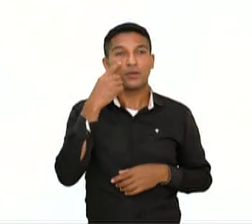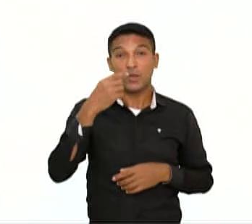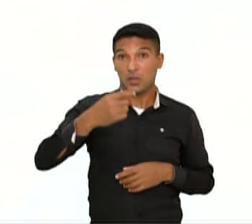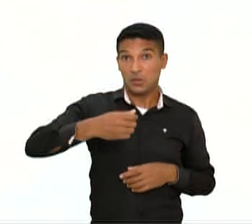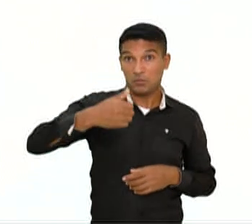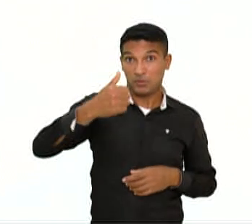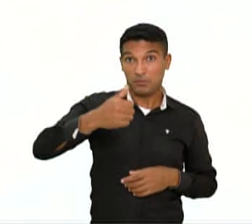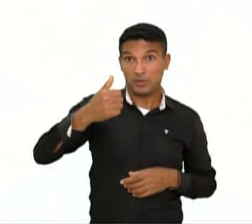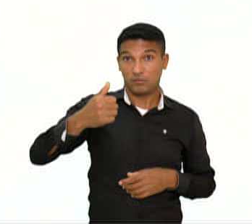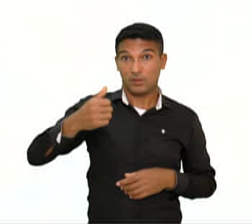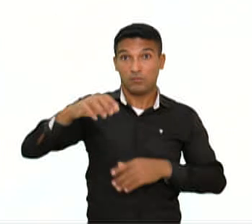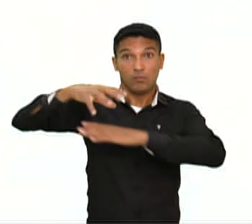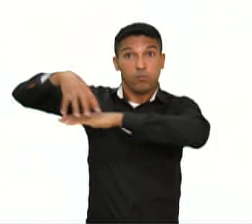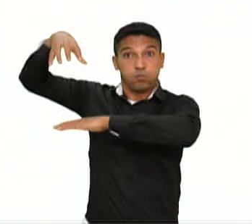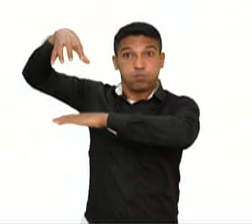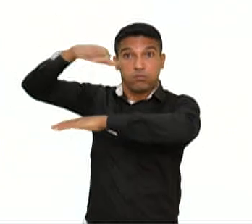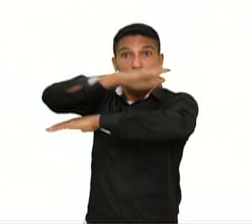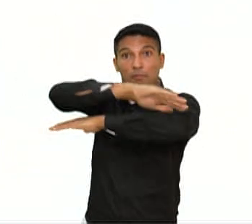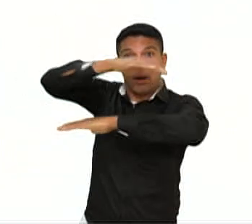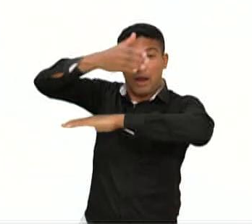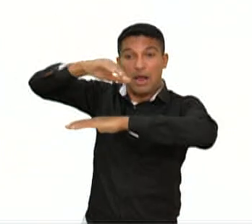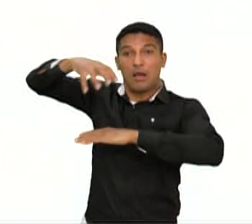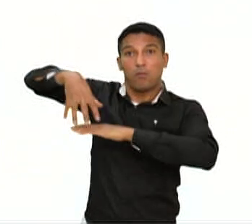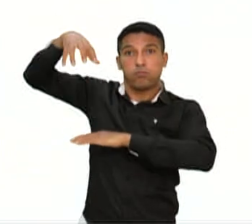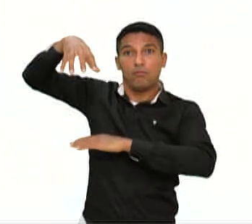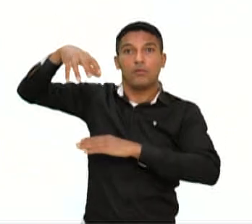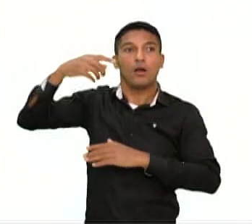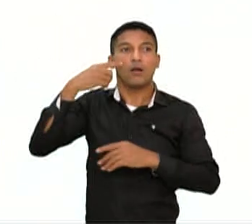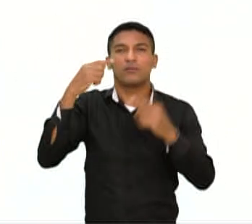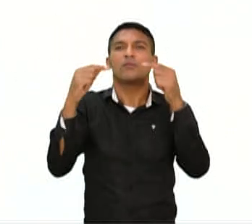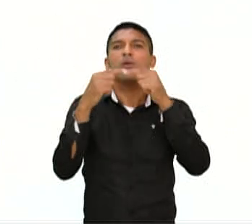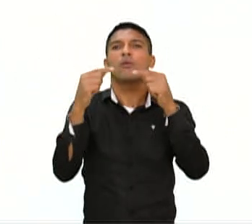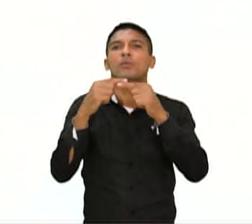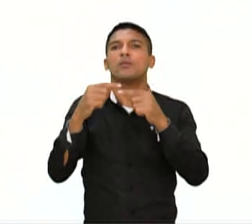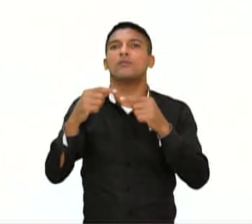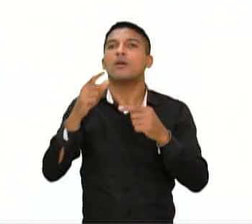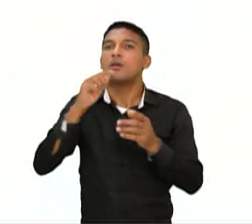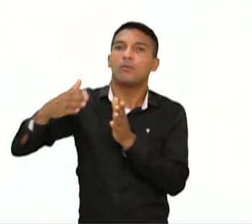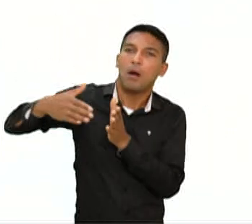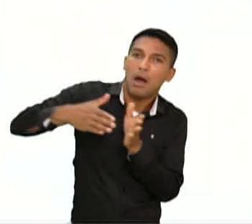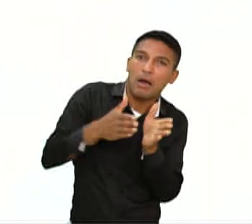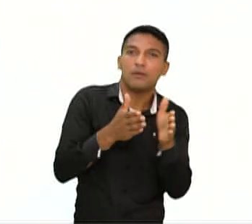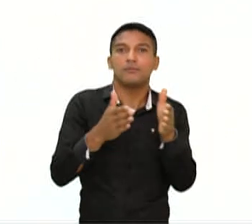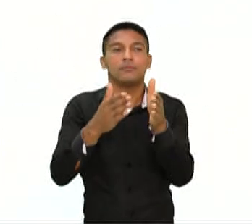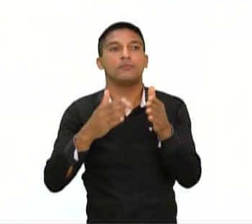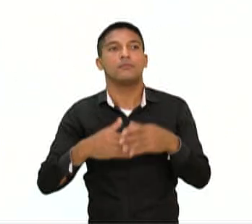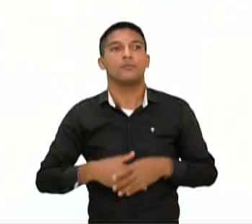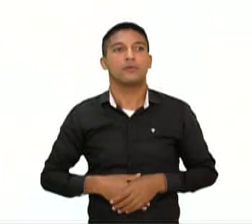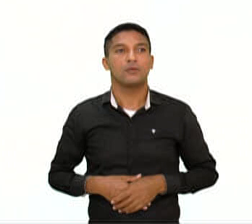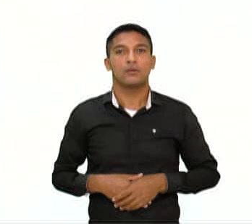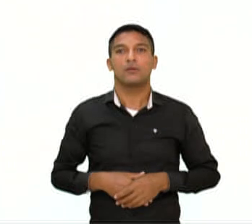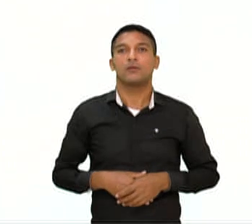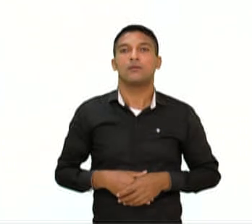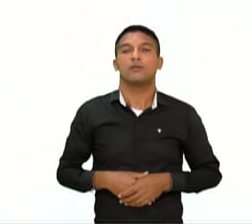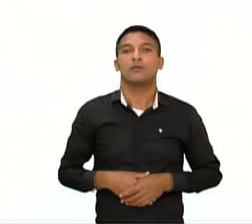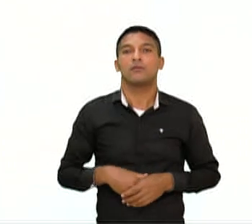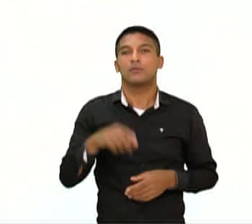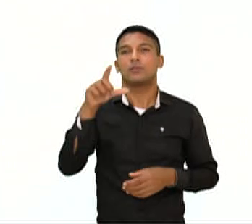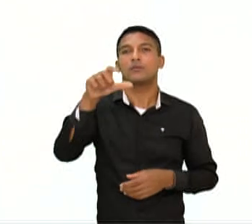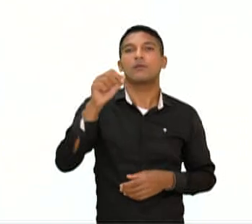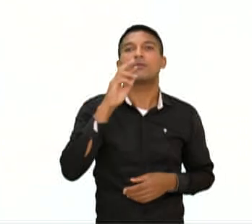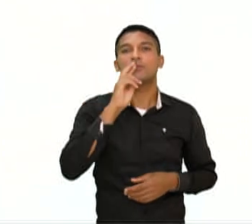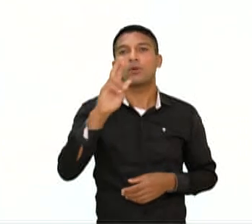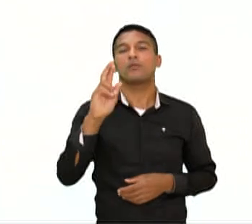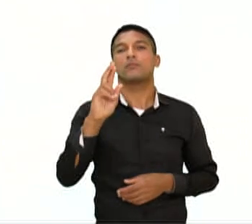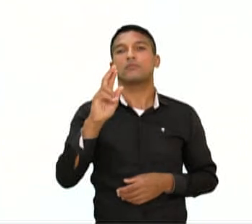domínio de Campos Gerais e o terceiro planalto corresponde às áreas cobertas de matas, incluindo as florestas de Araucária. Marque a